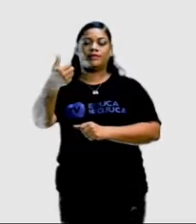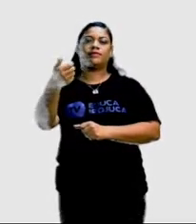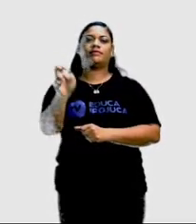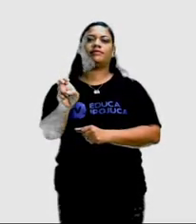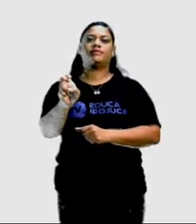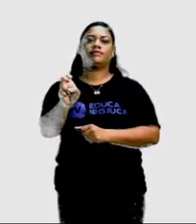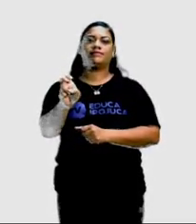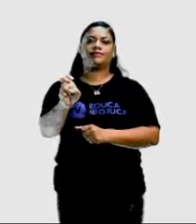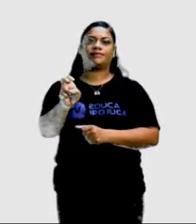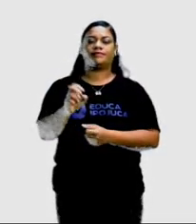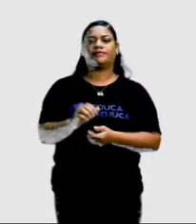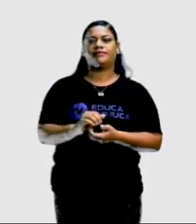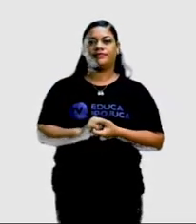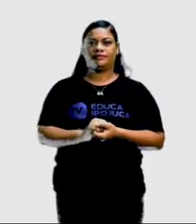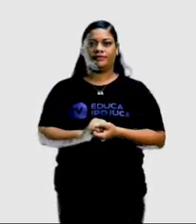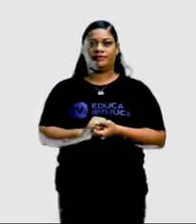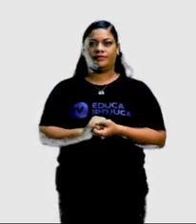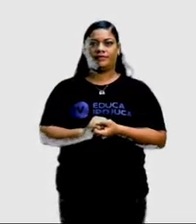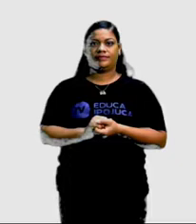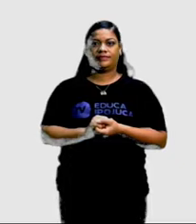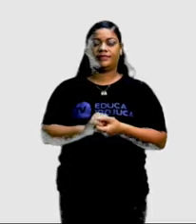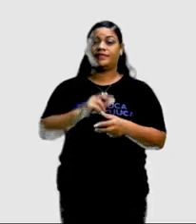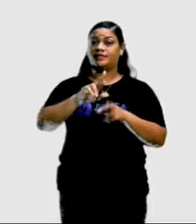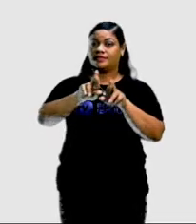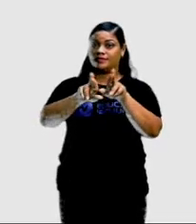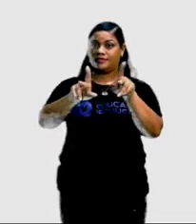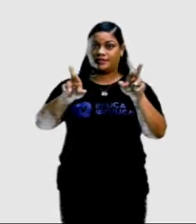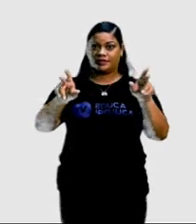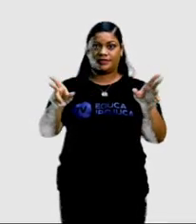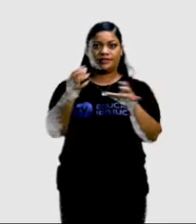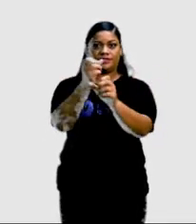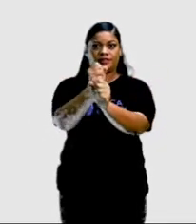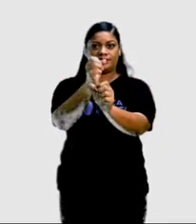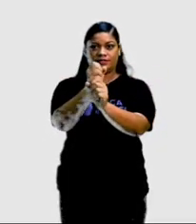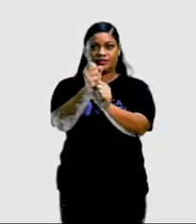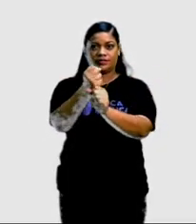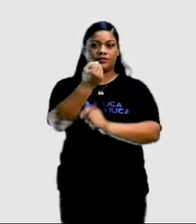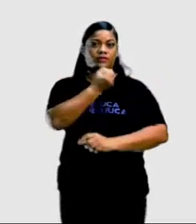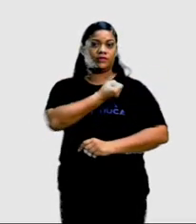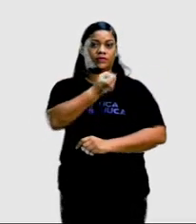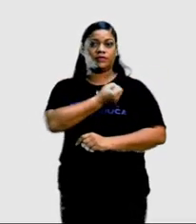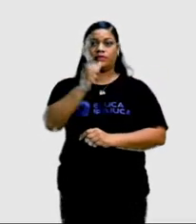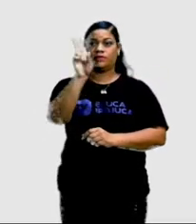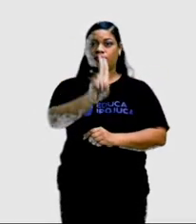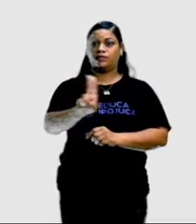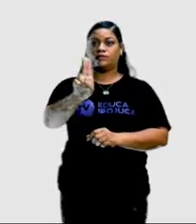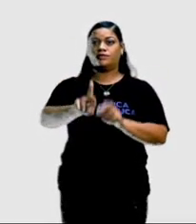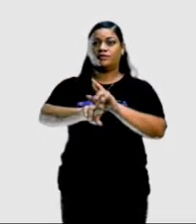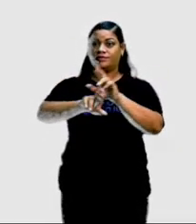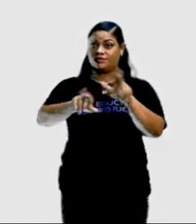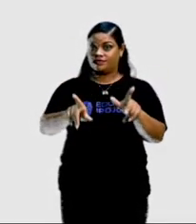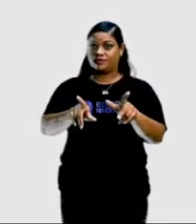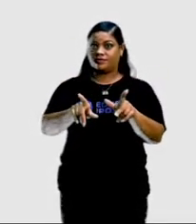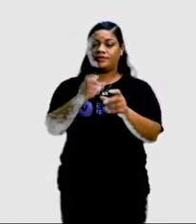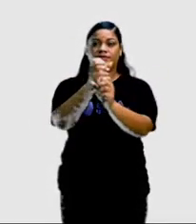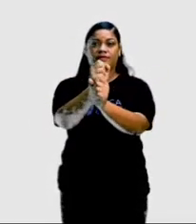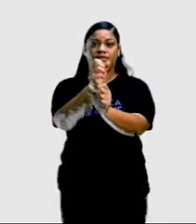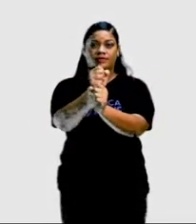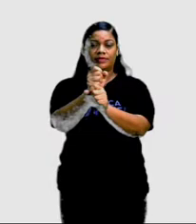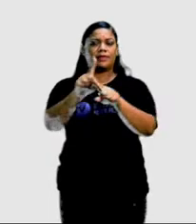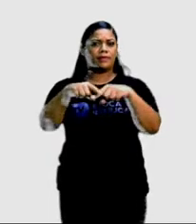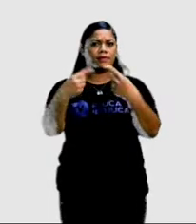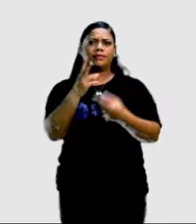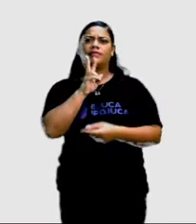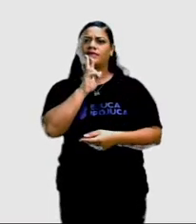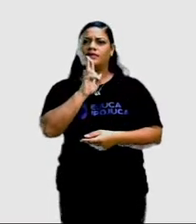15. Formas de cálculos diferentes, porque usamos números diferentes através da adição,